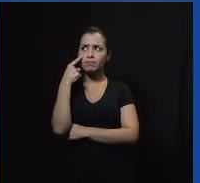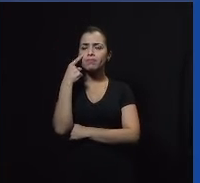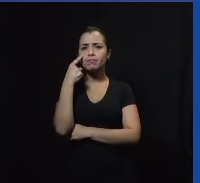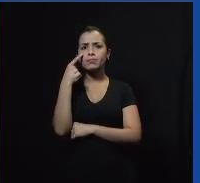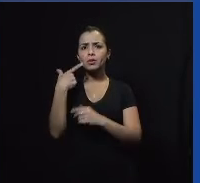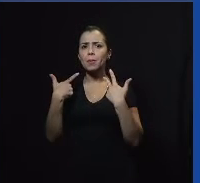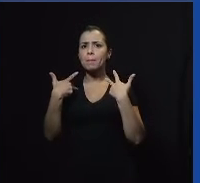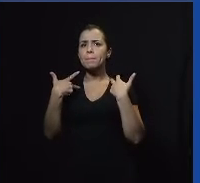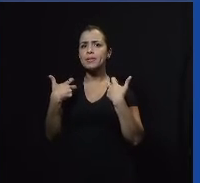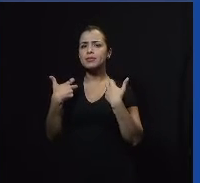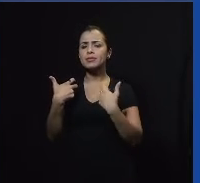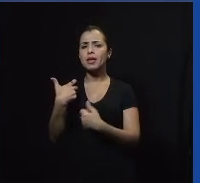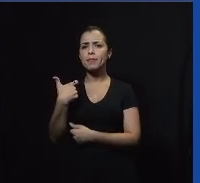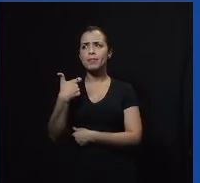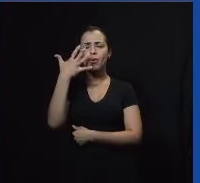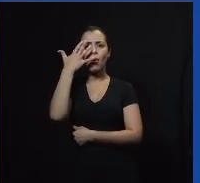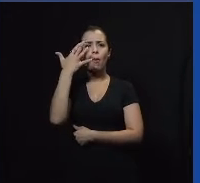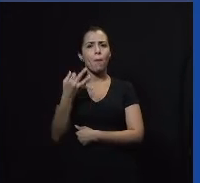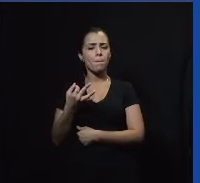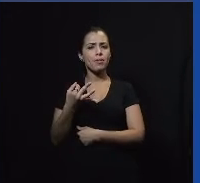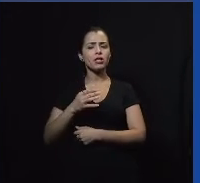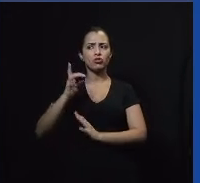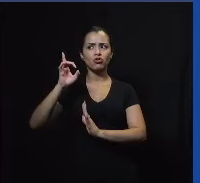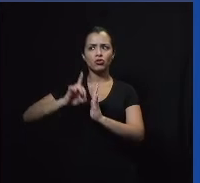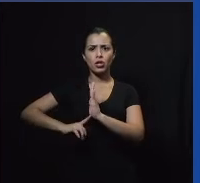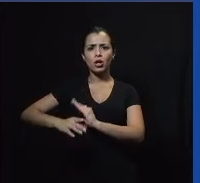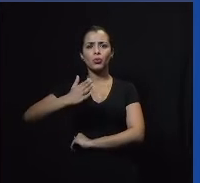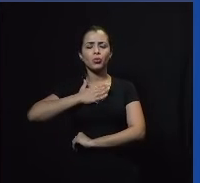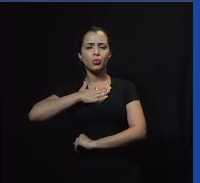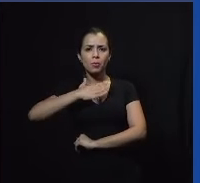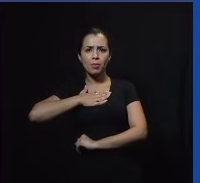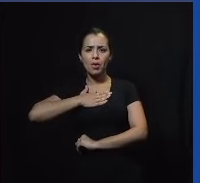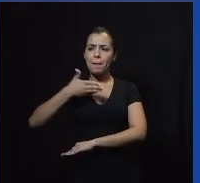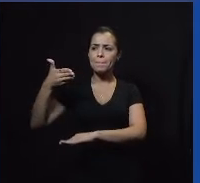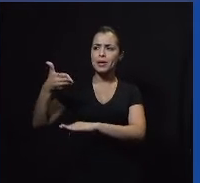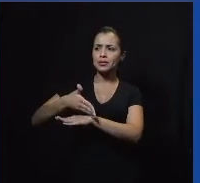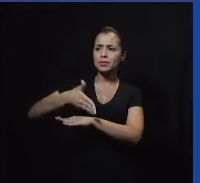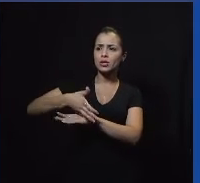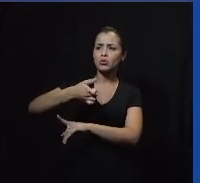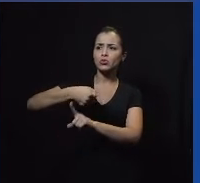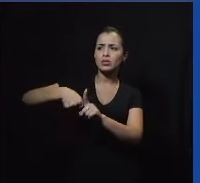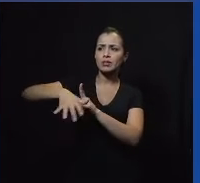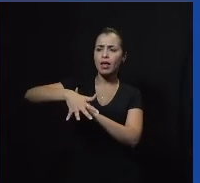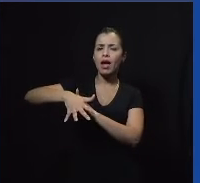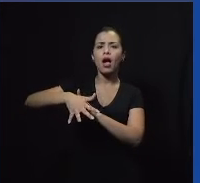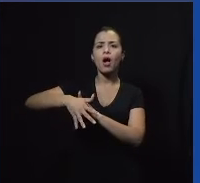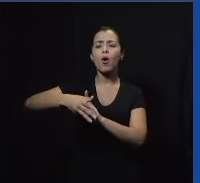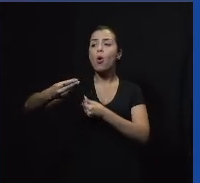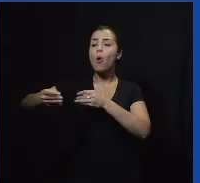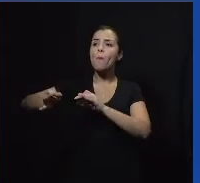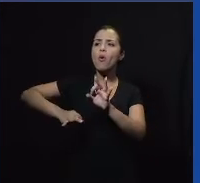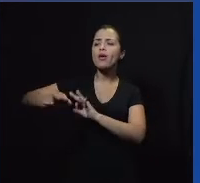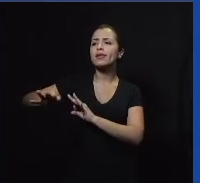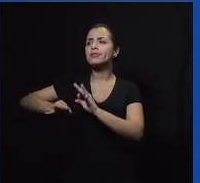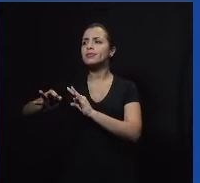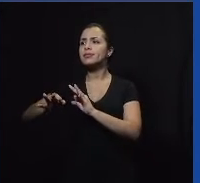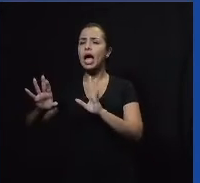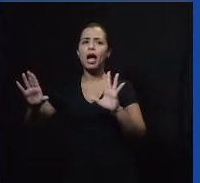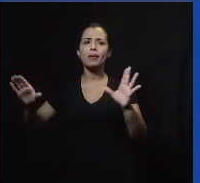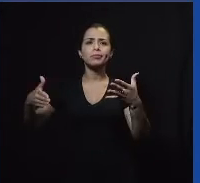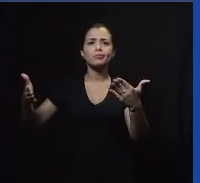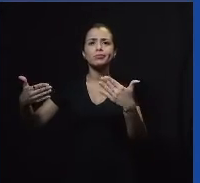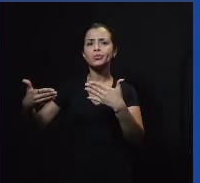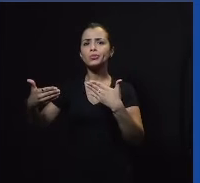né, os seus direitos, os espaços de participação social, entender como funciona aquilo, como se organizar em coletivos, né,